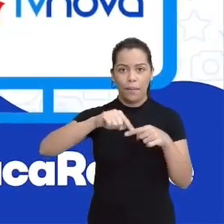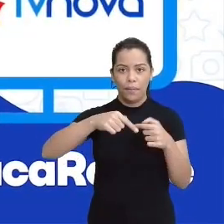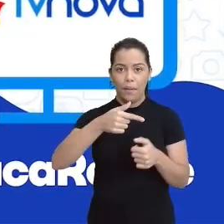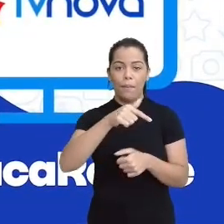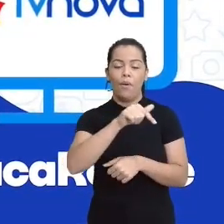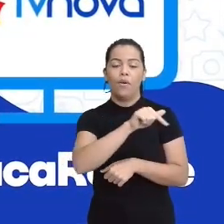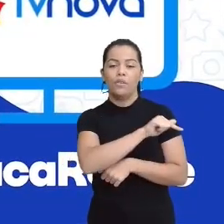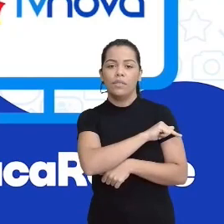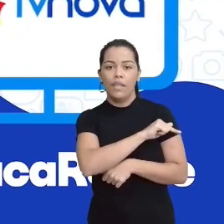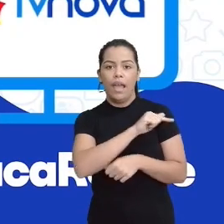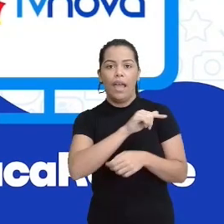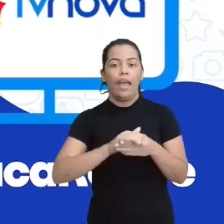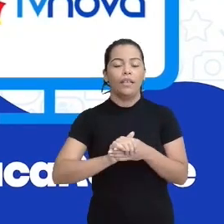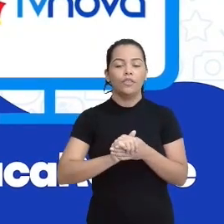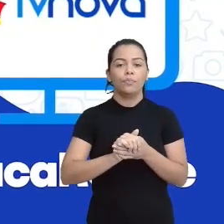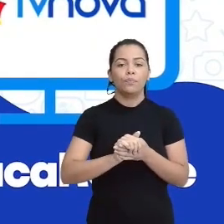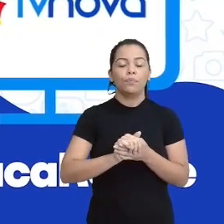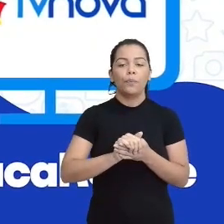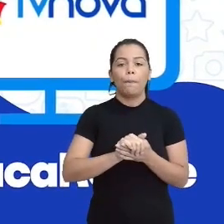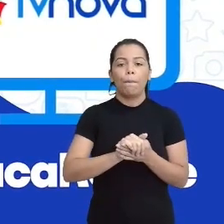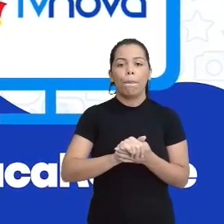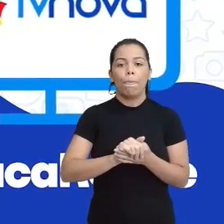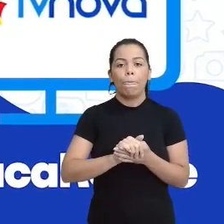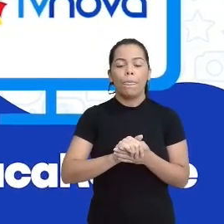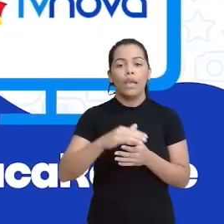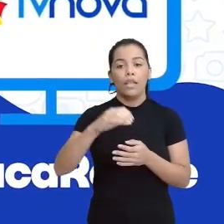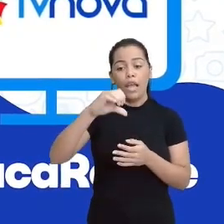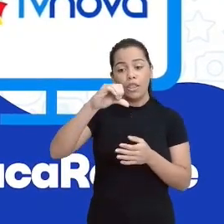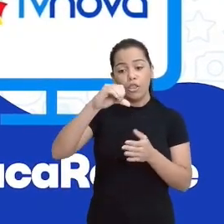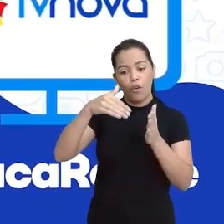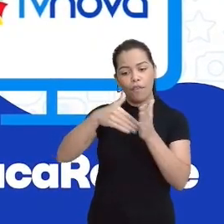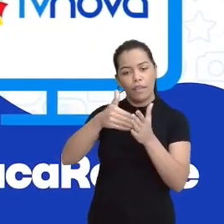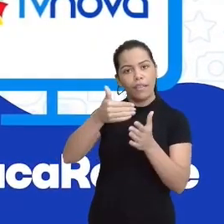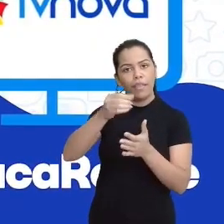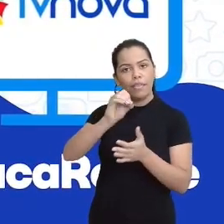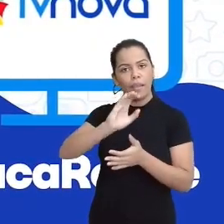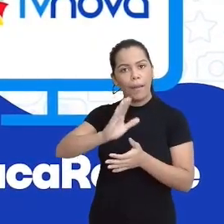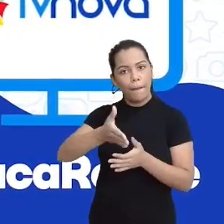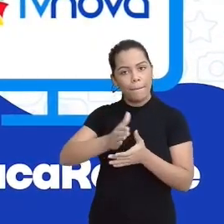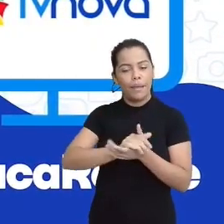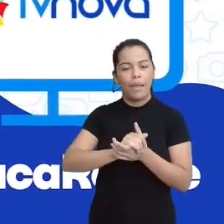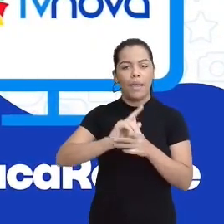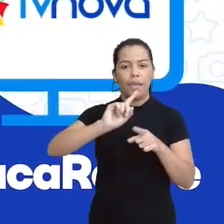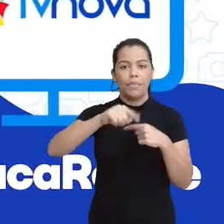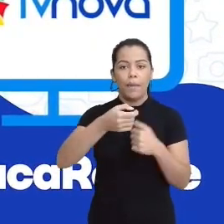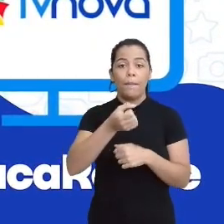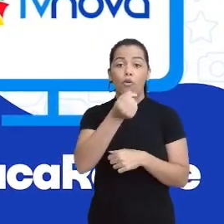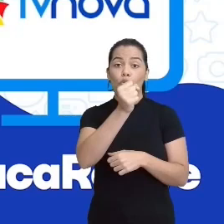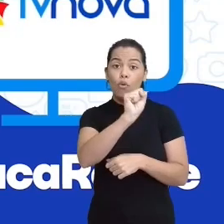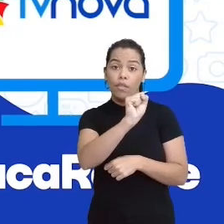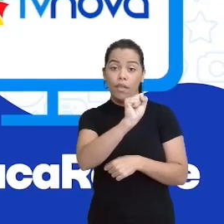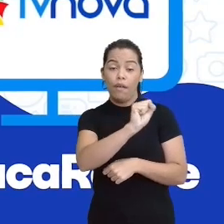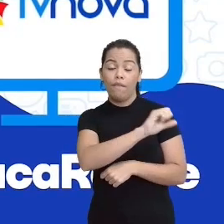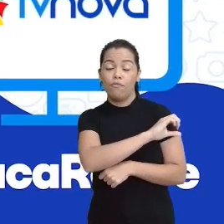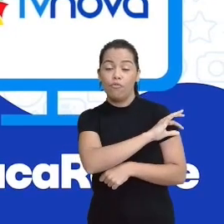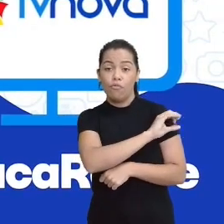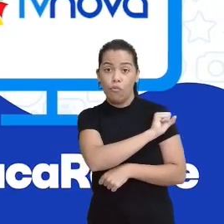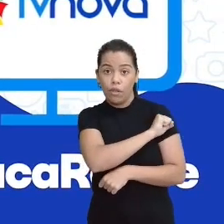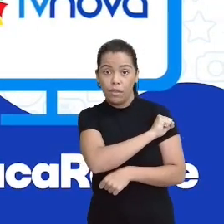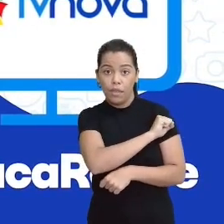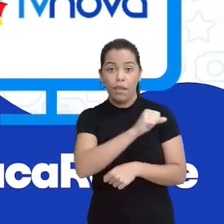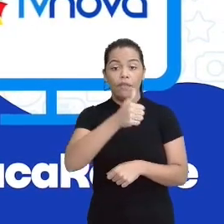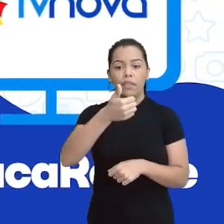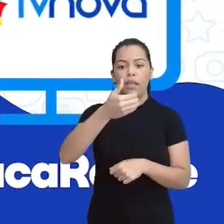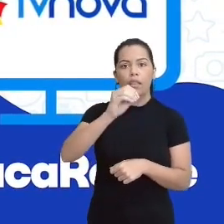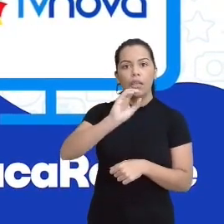anos finais, das 9 horas às 10h30 da manhã. E do 8º ano do ensino fundamental, anos finais, das 10h30